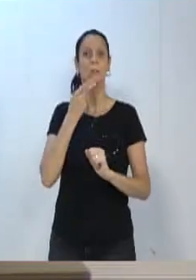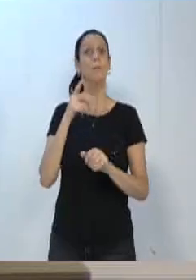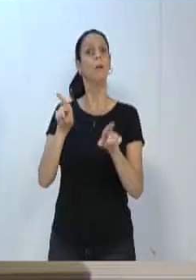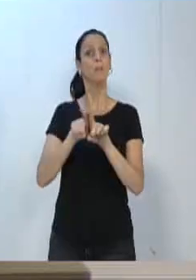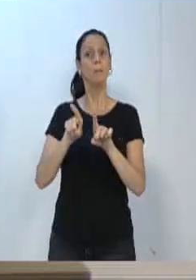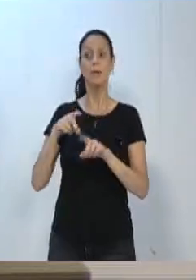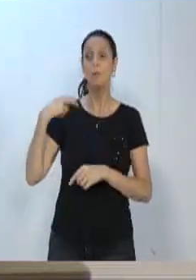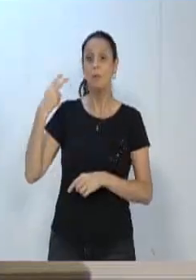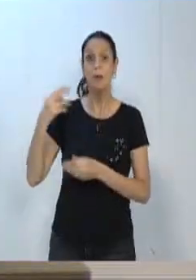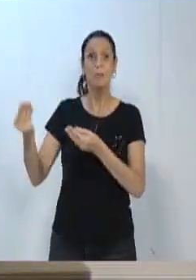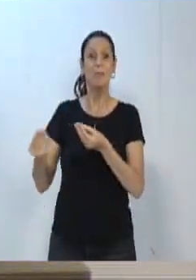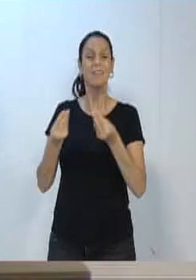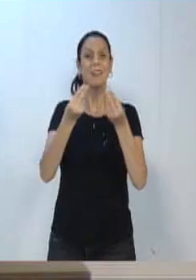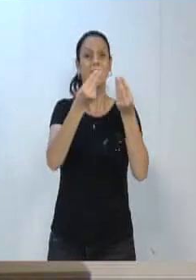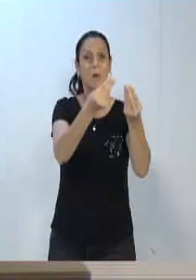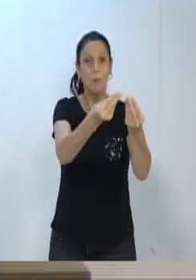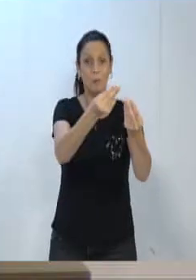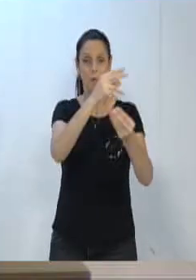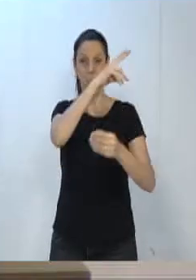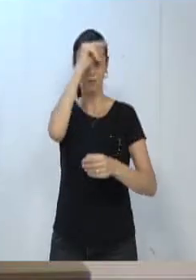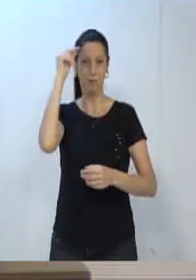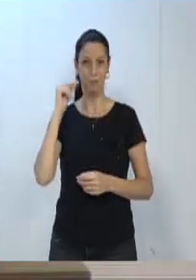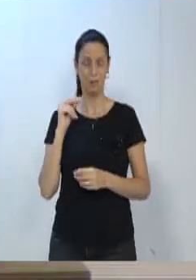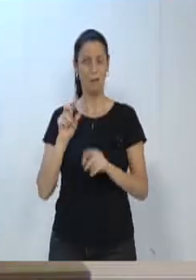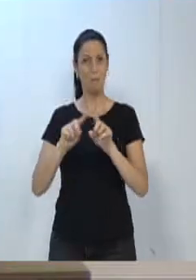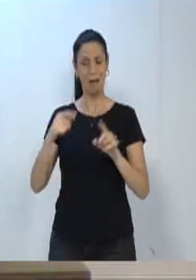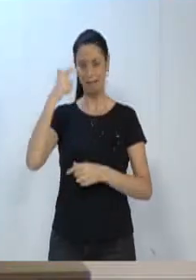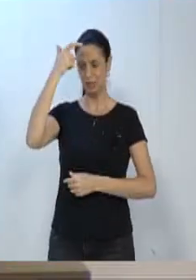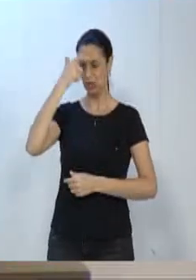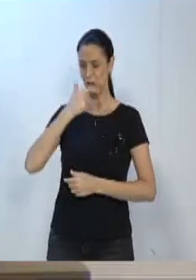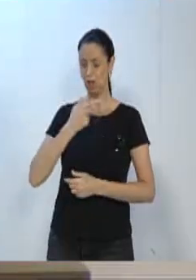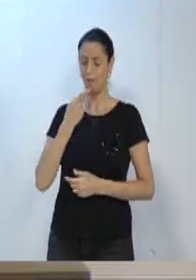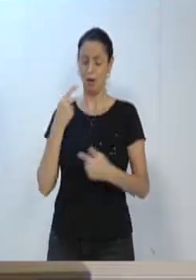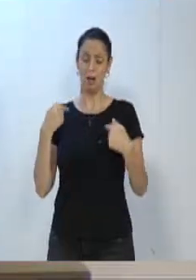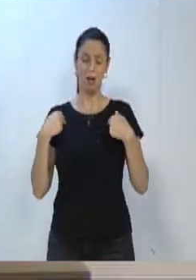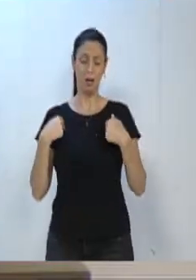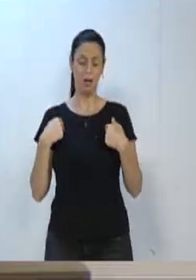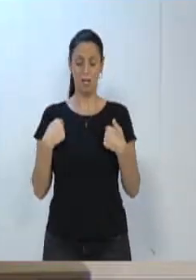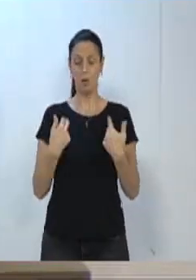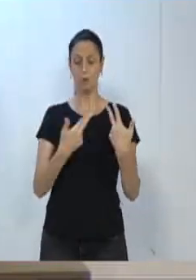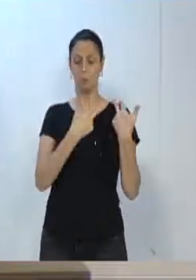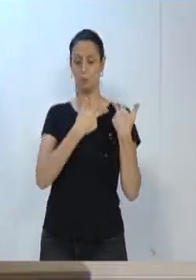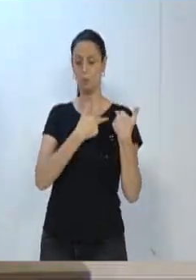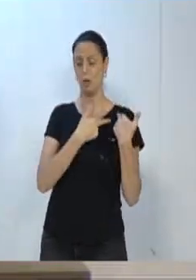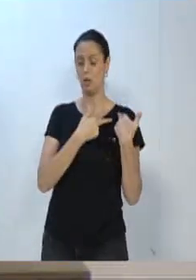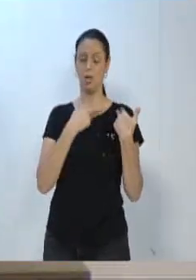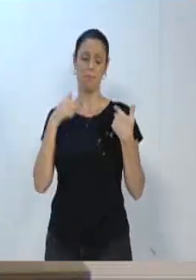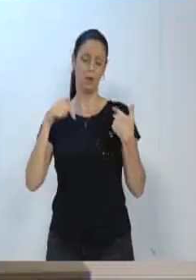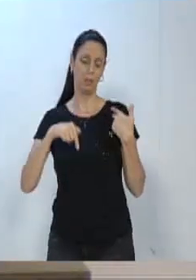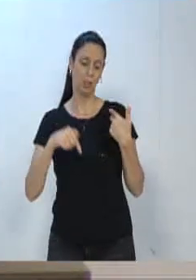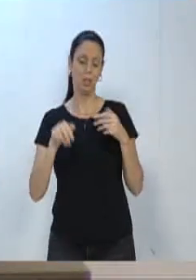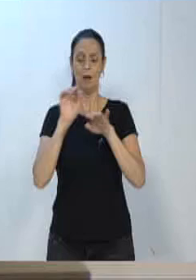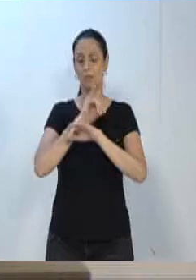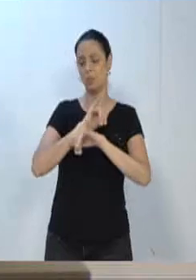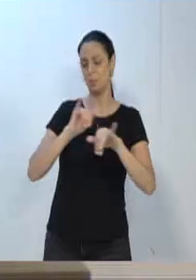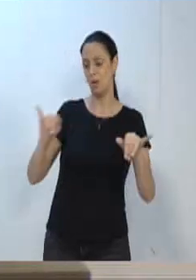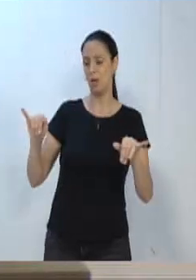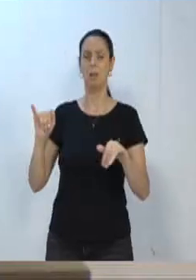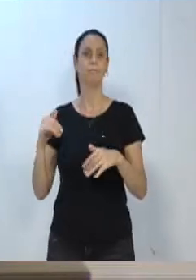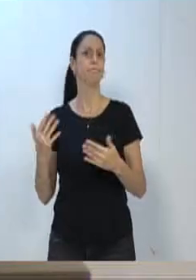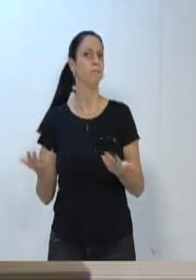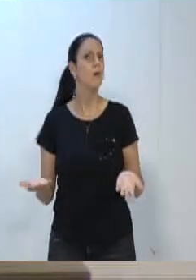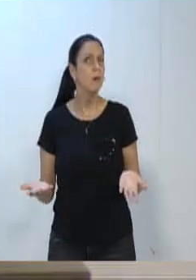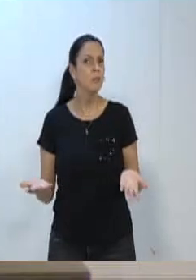obra? Precisava se promover dizendo que se não fosse a rádio, a obra não iria acontecer? O que custa citar o nome das pessoas que